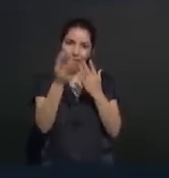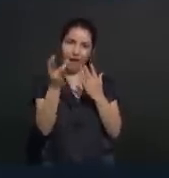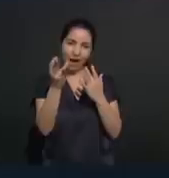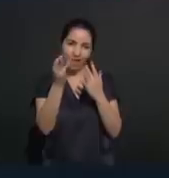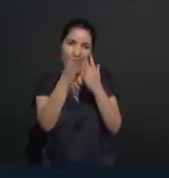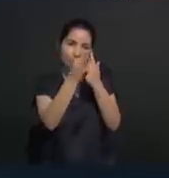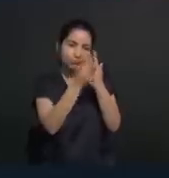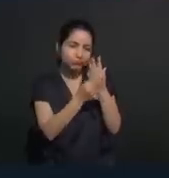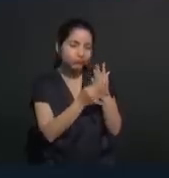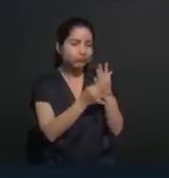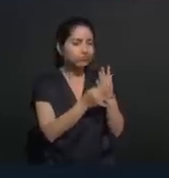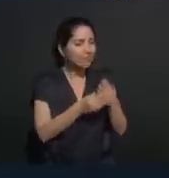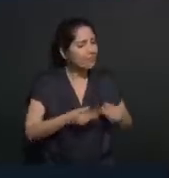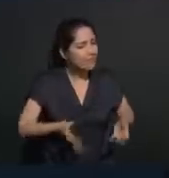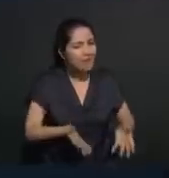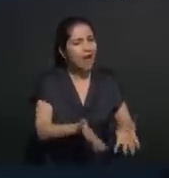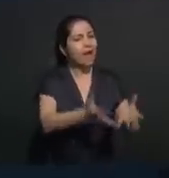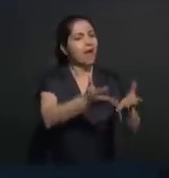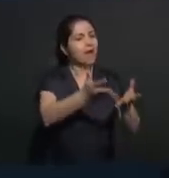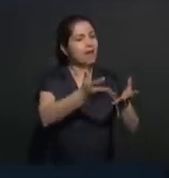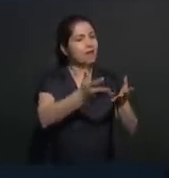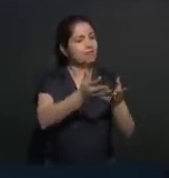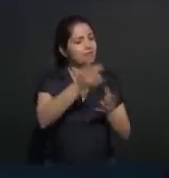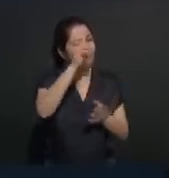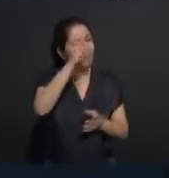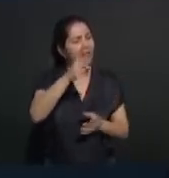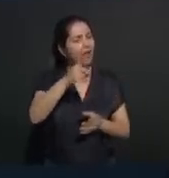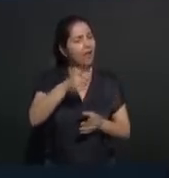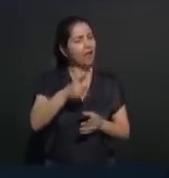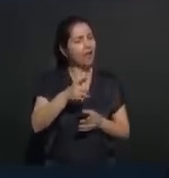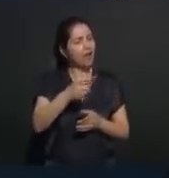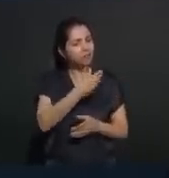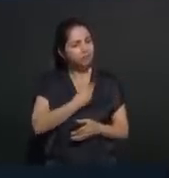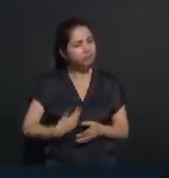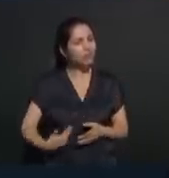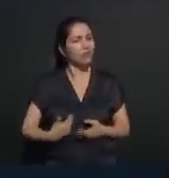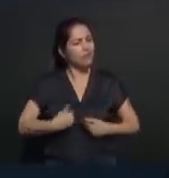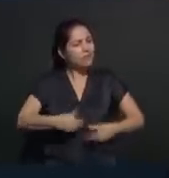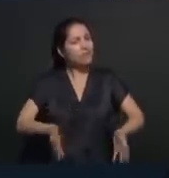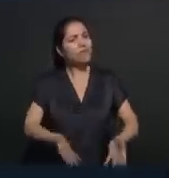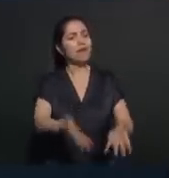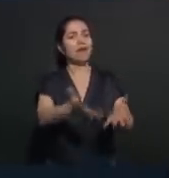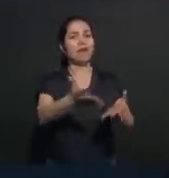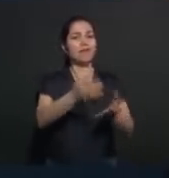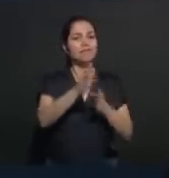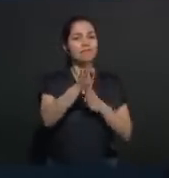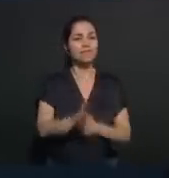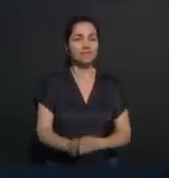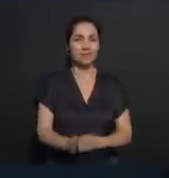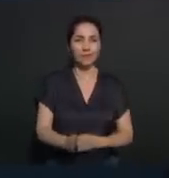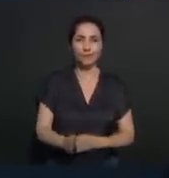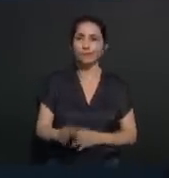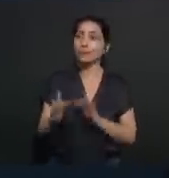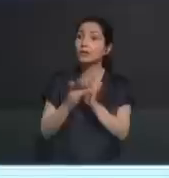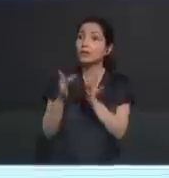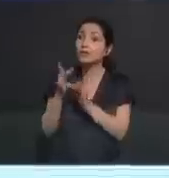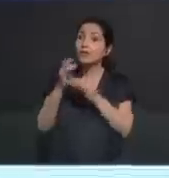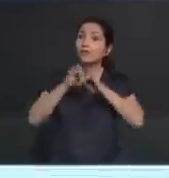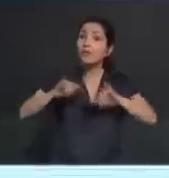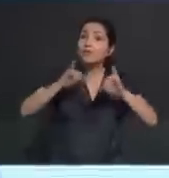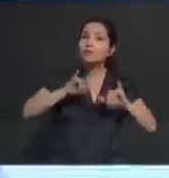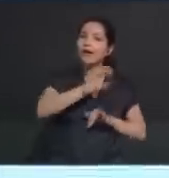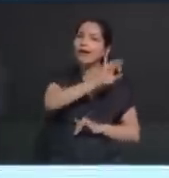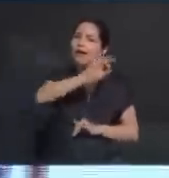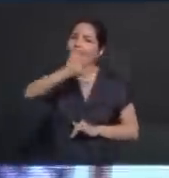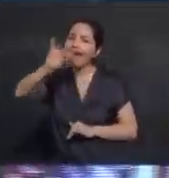filha. Você tem sido fiel. E você sabe qual vai ser a frase que Jesus vai falar com cada um de nós quando a gente